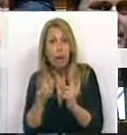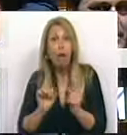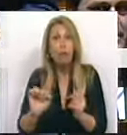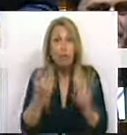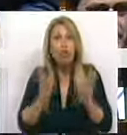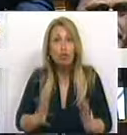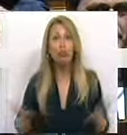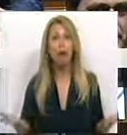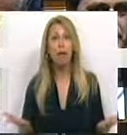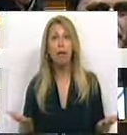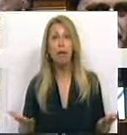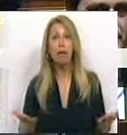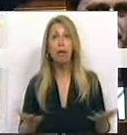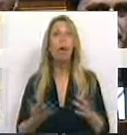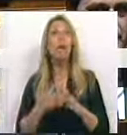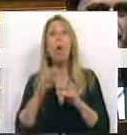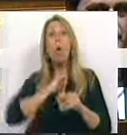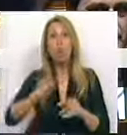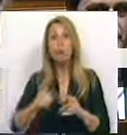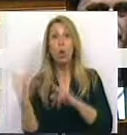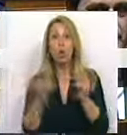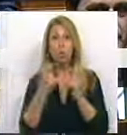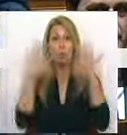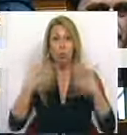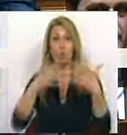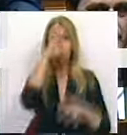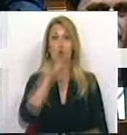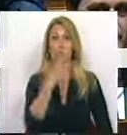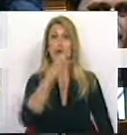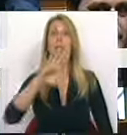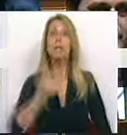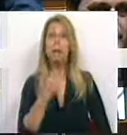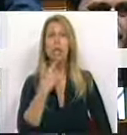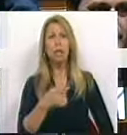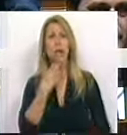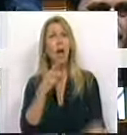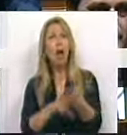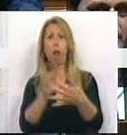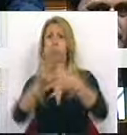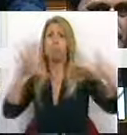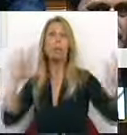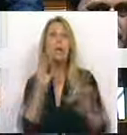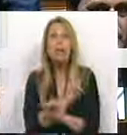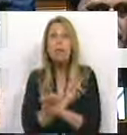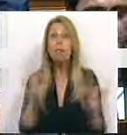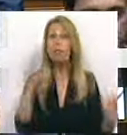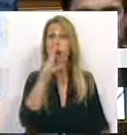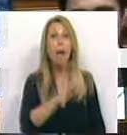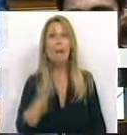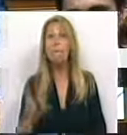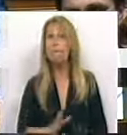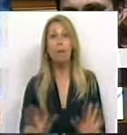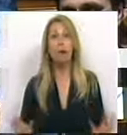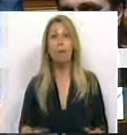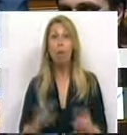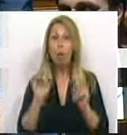oposição que no debate do Orçamento do Estado para 2015 disse que ele era irrealista, irrealizável. É hoje o primeiro